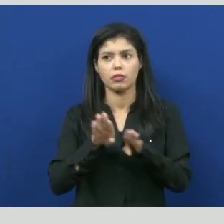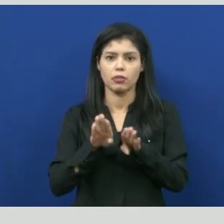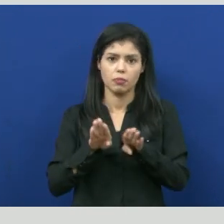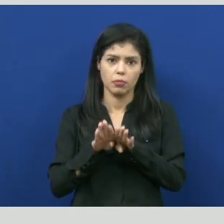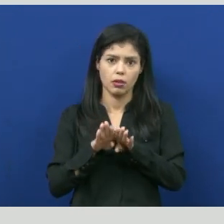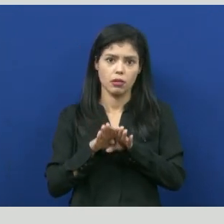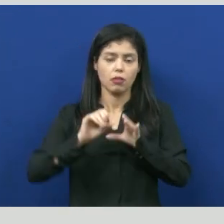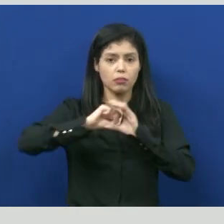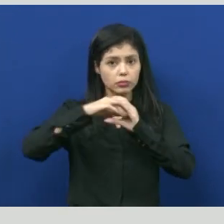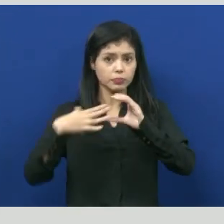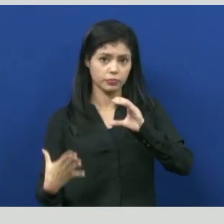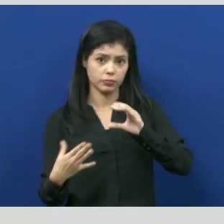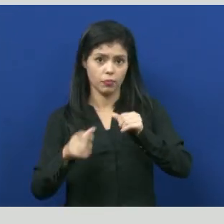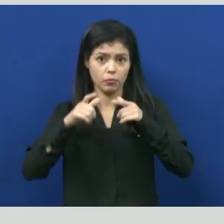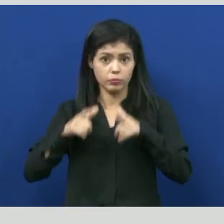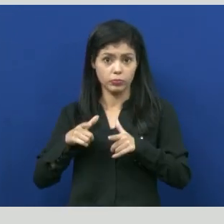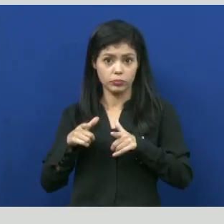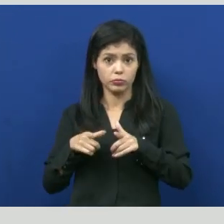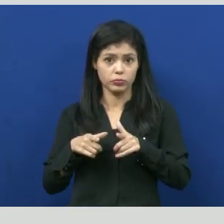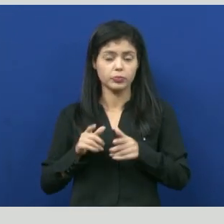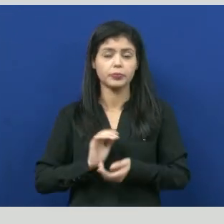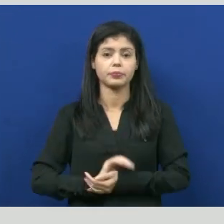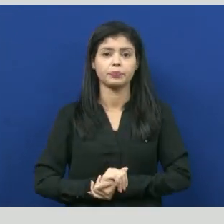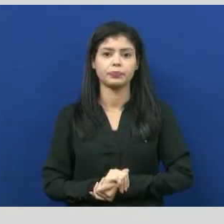sua classificação, onde ele